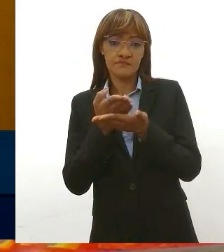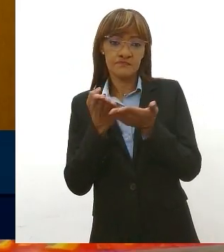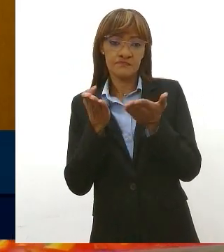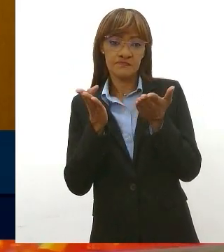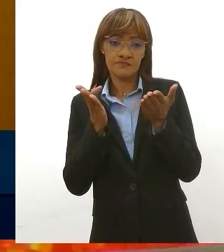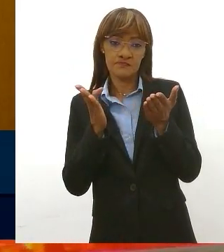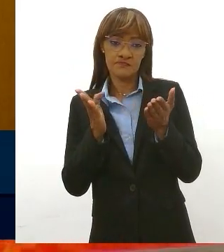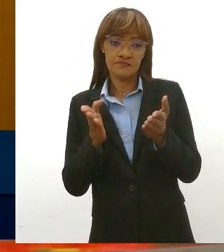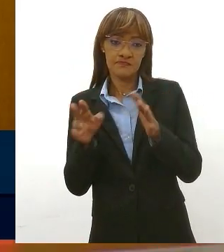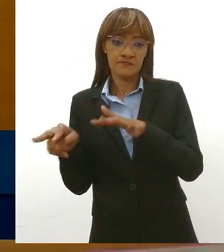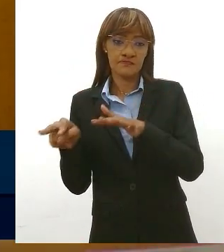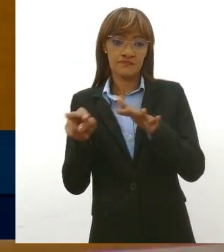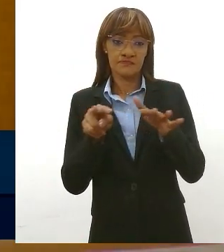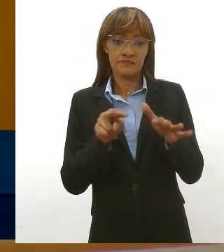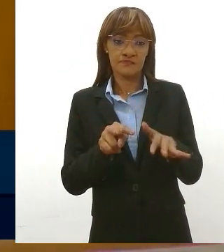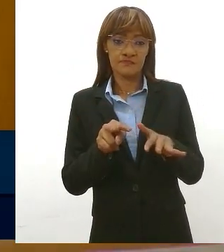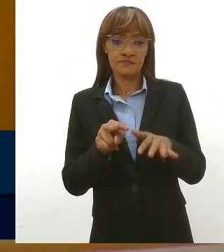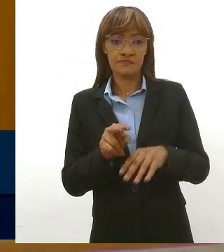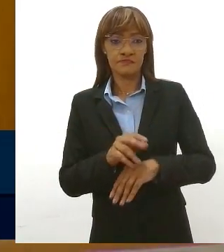para todos.